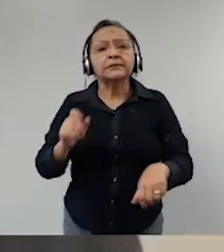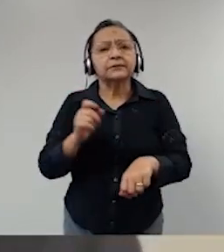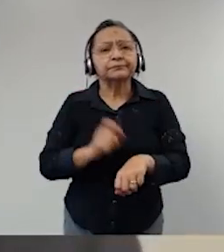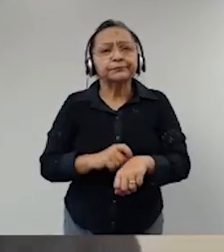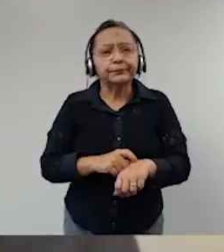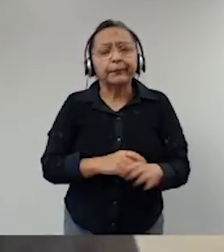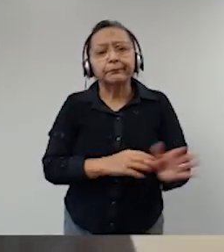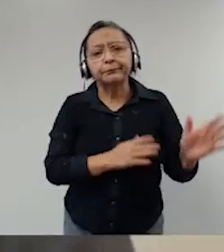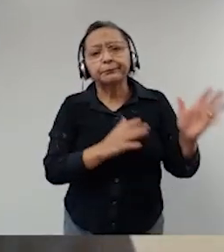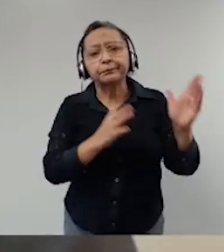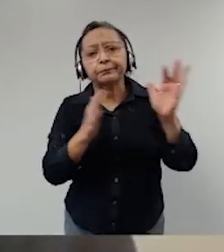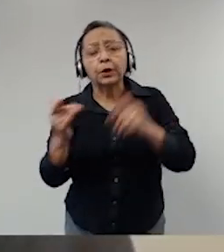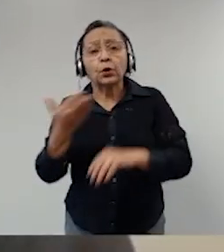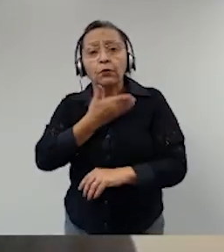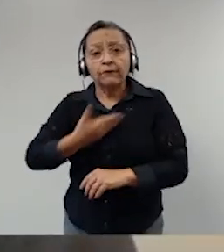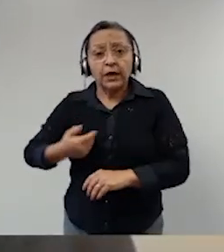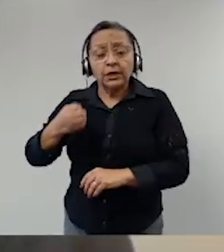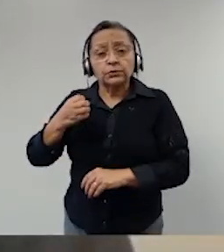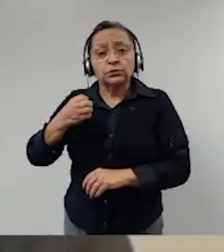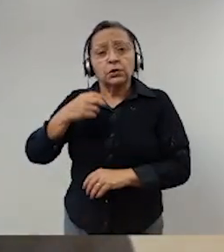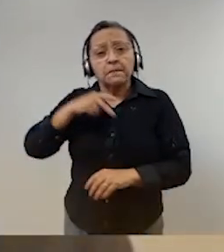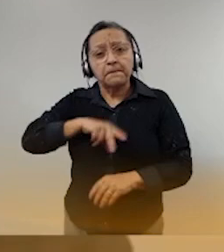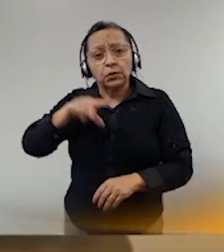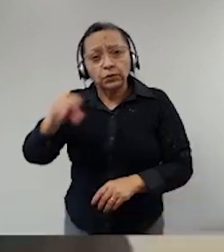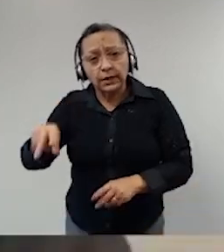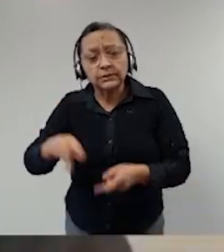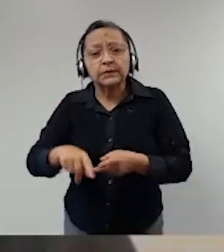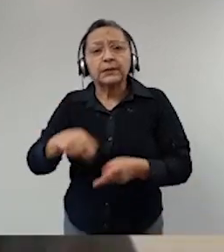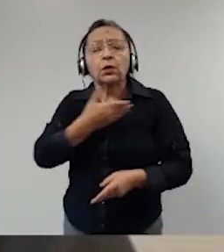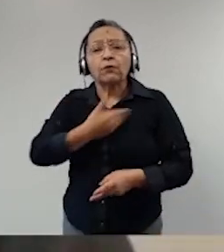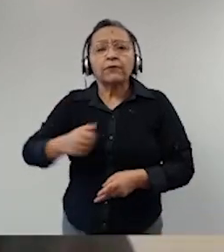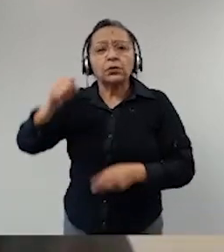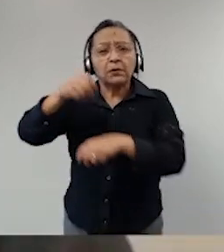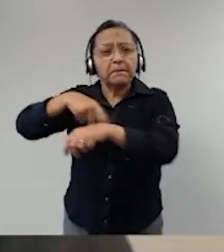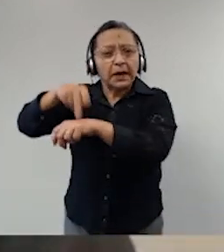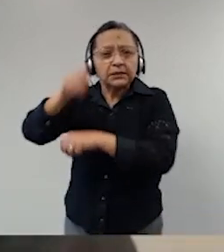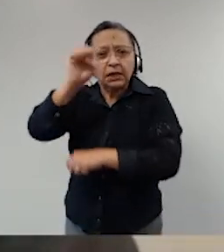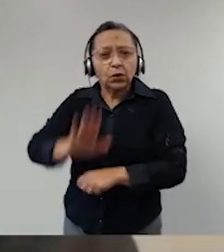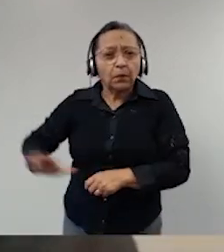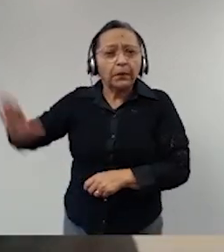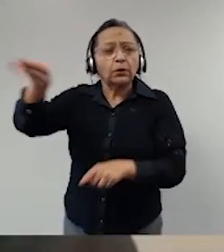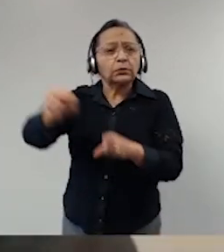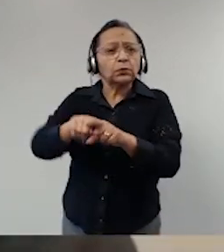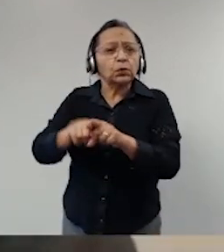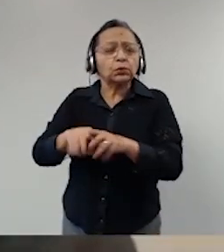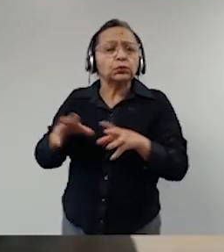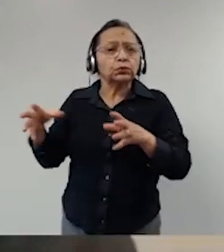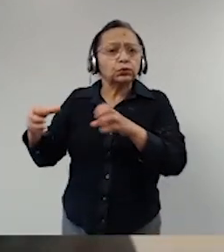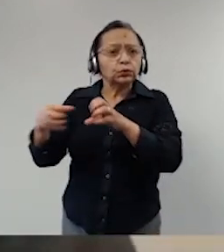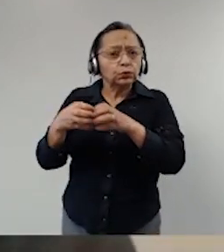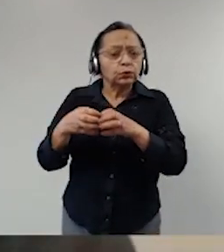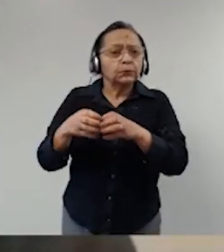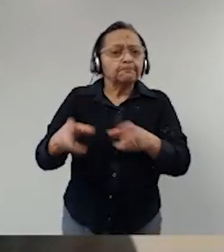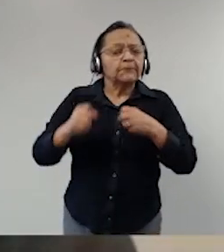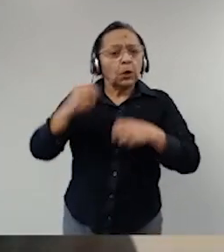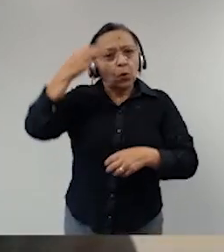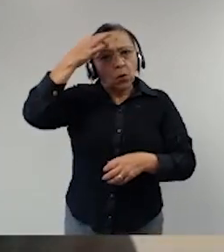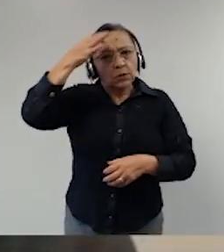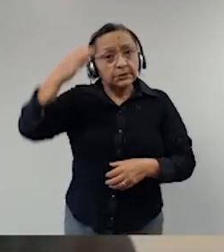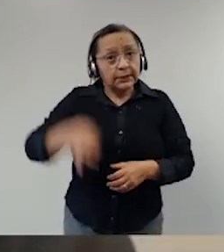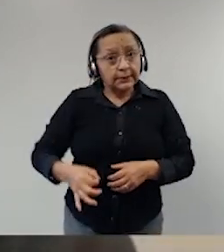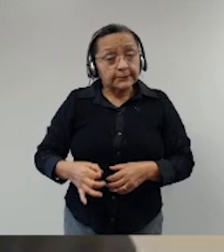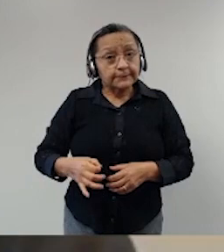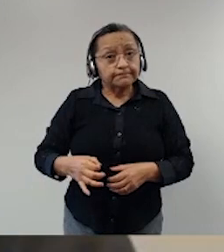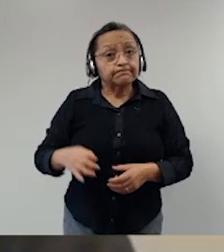governo português e os governos europeus todos, de um modo geral, tomaram, com exceção da Suécia, agora cada vez mais admirada,